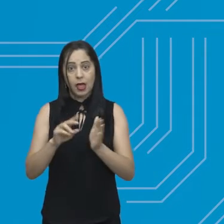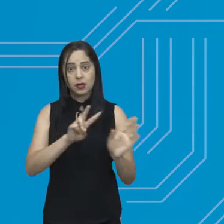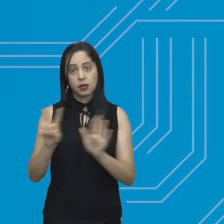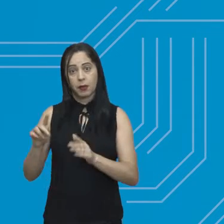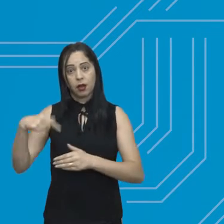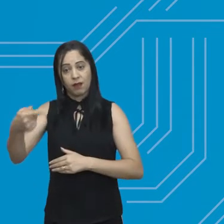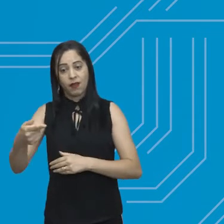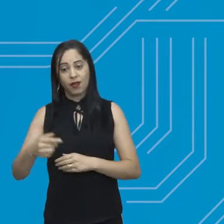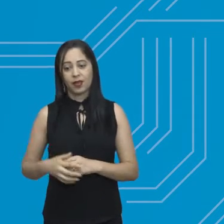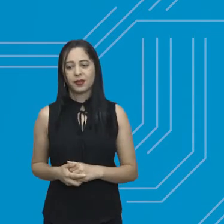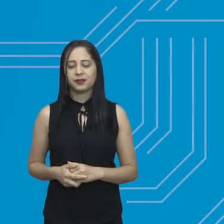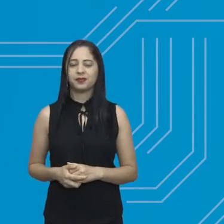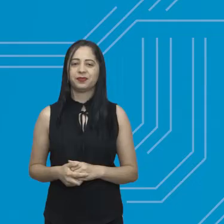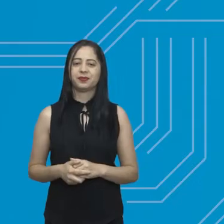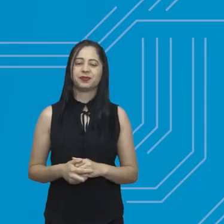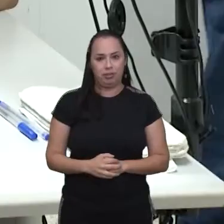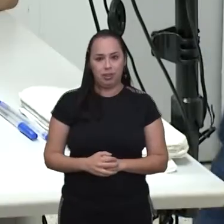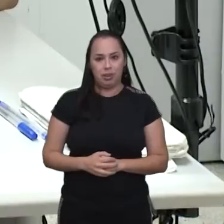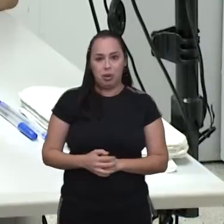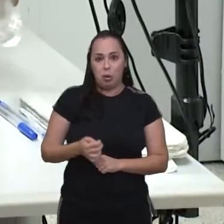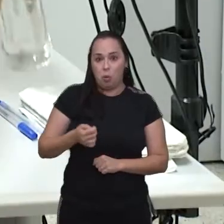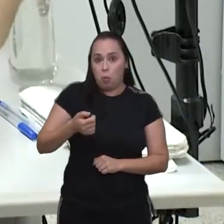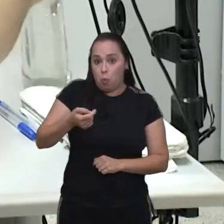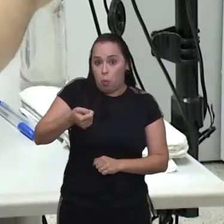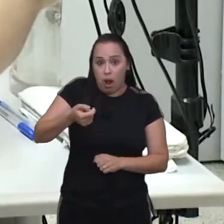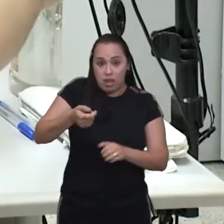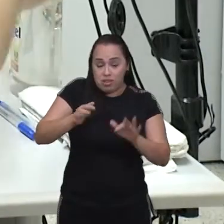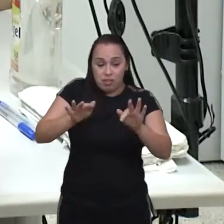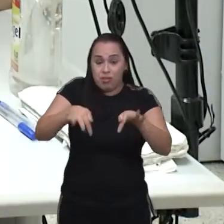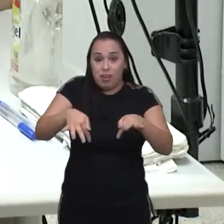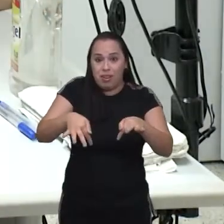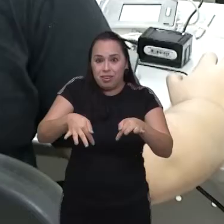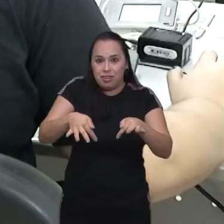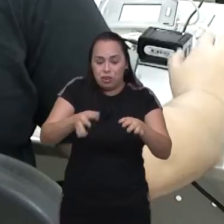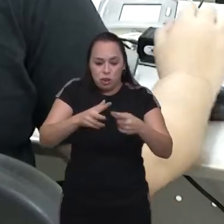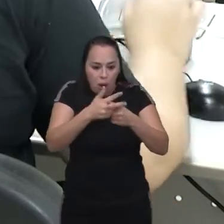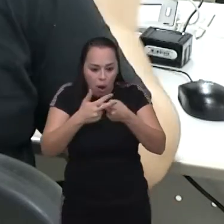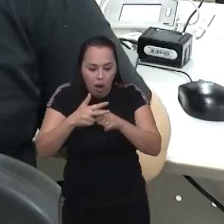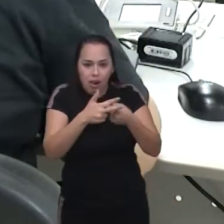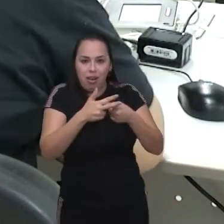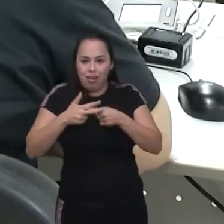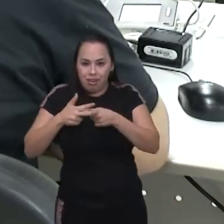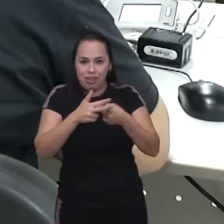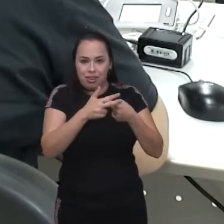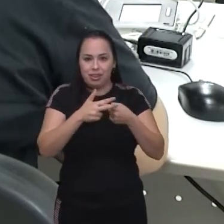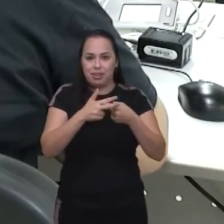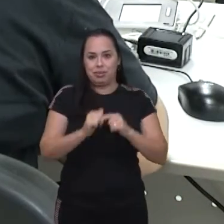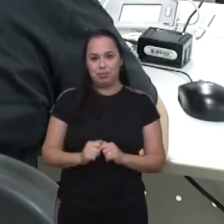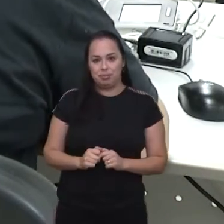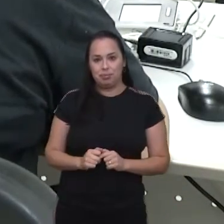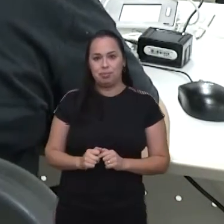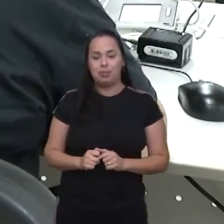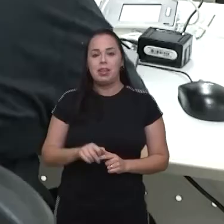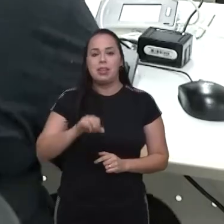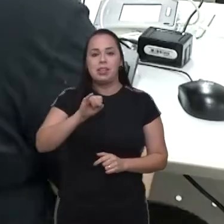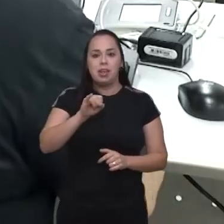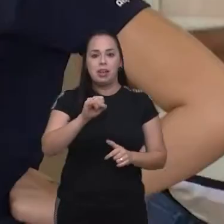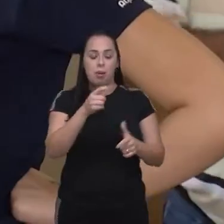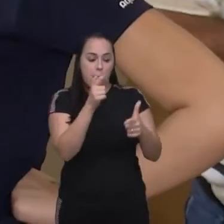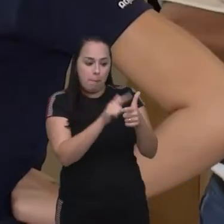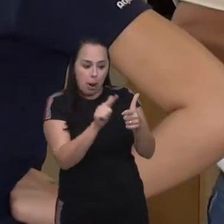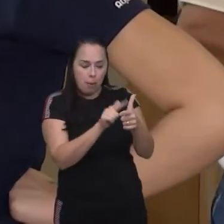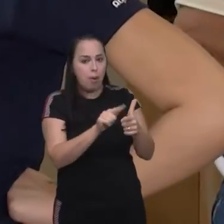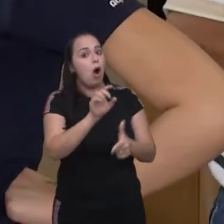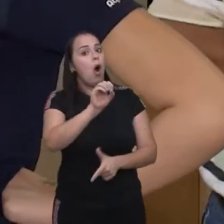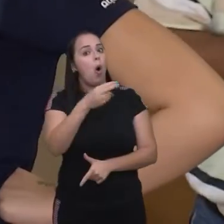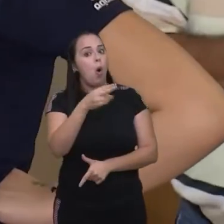vai só até a semana que vem. Faltam poucos dias para o fim do prazo de regularização do título de eleitor.